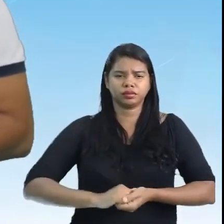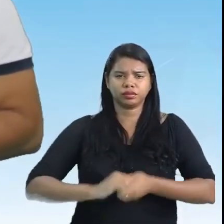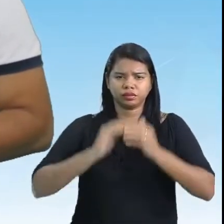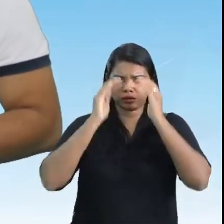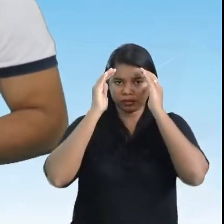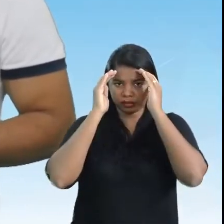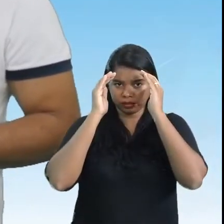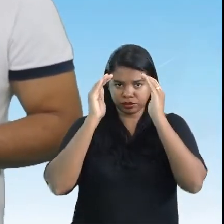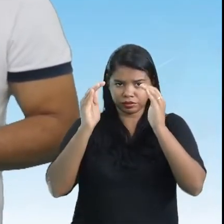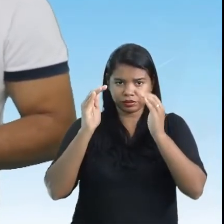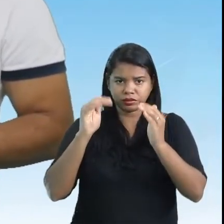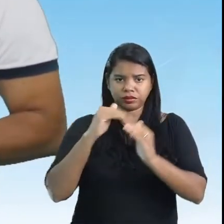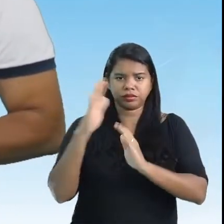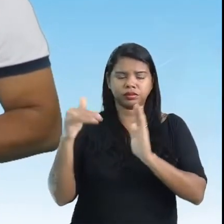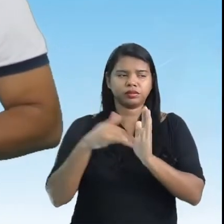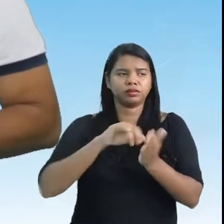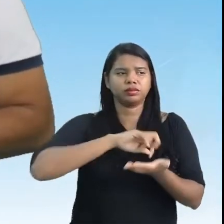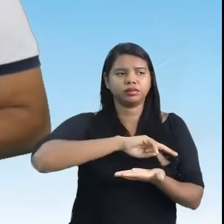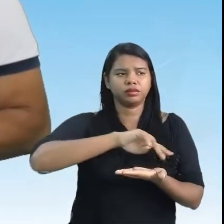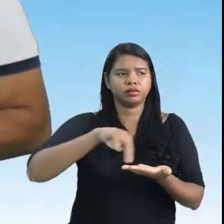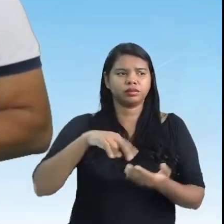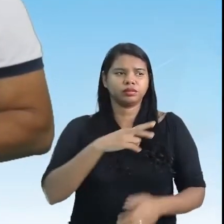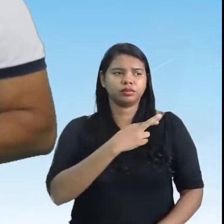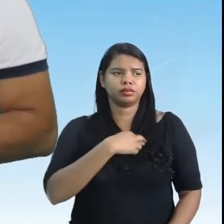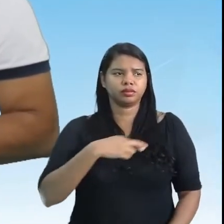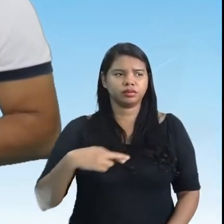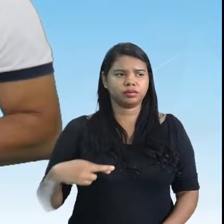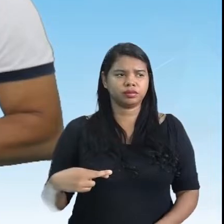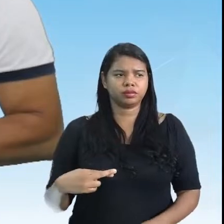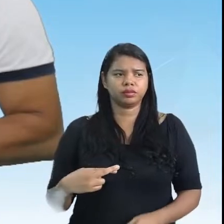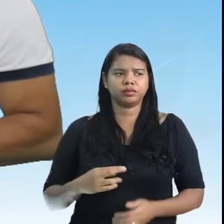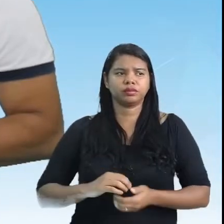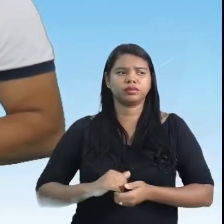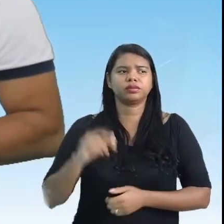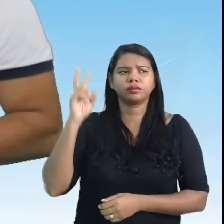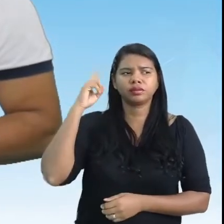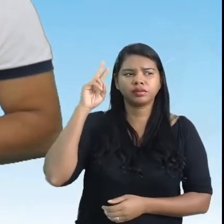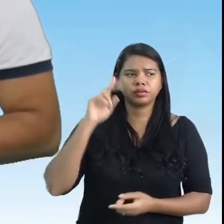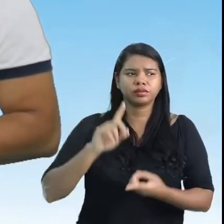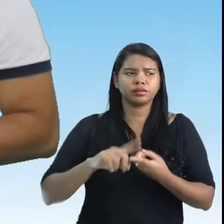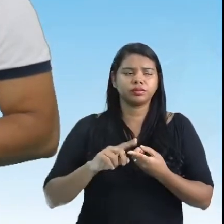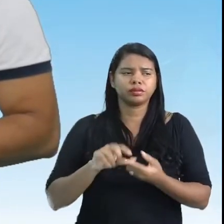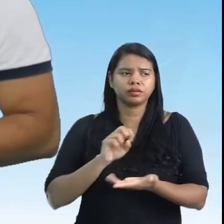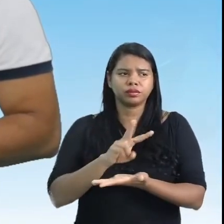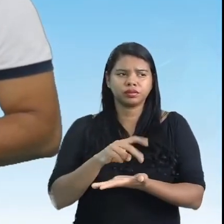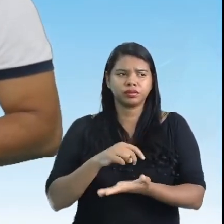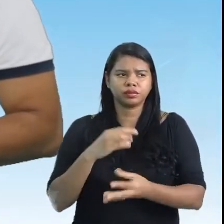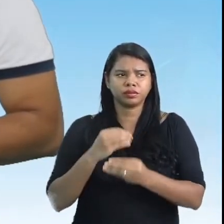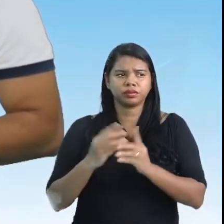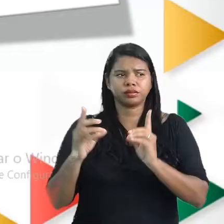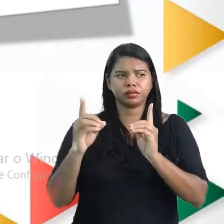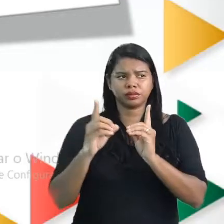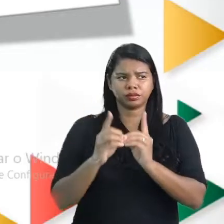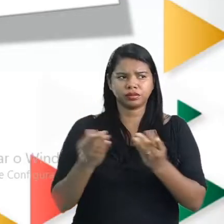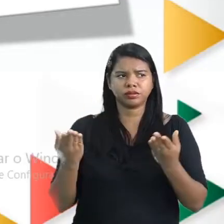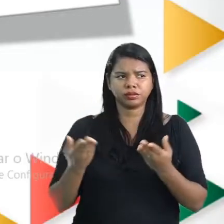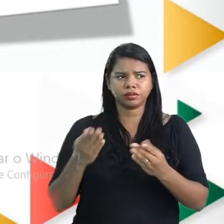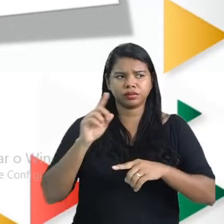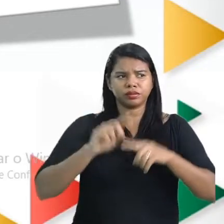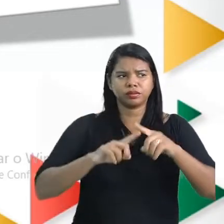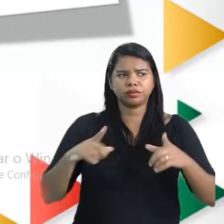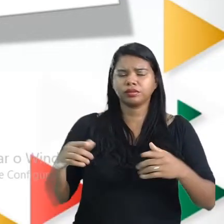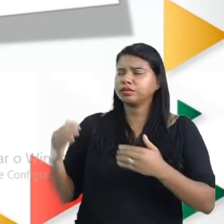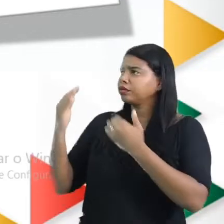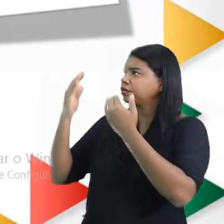respeita todas as religiões. Mas aqui, voltando, lembrar que aqui no EducaPE você vai encontrar esse material, esses slides que o